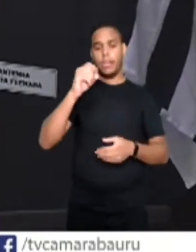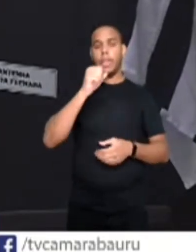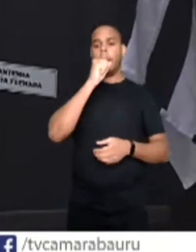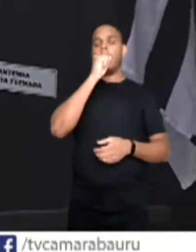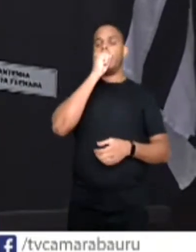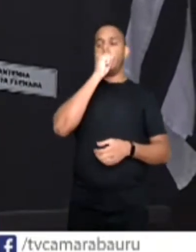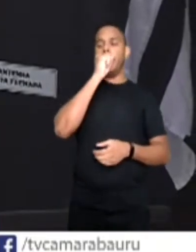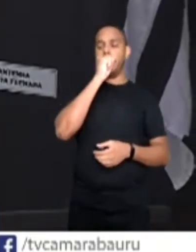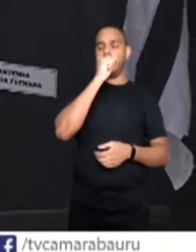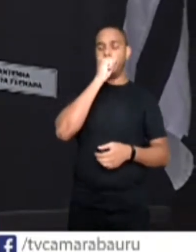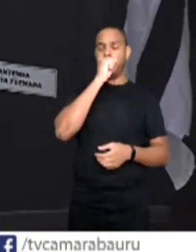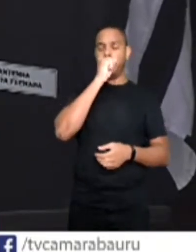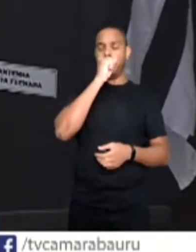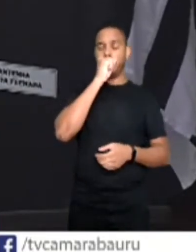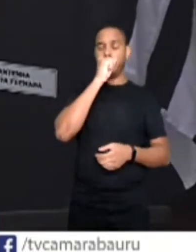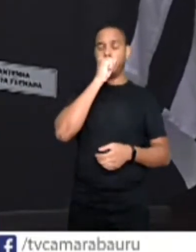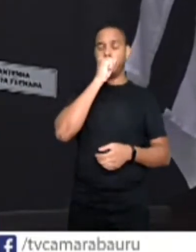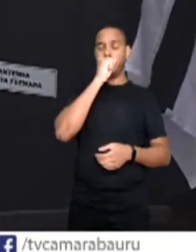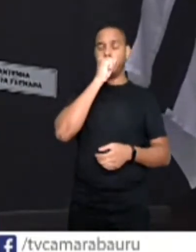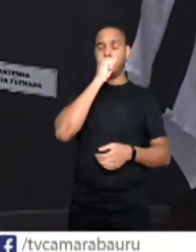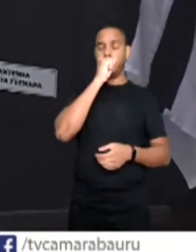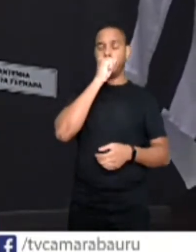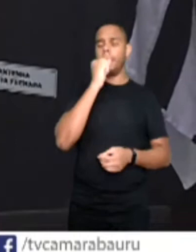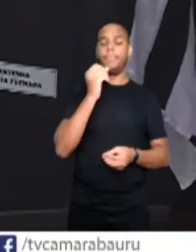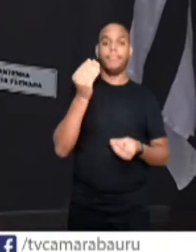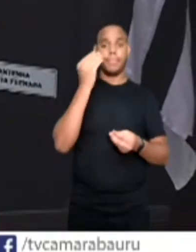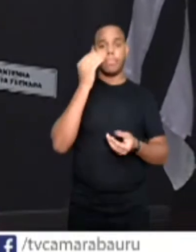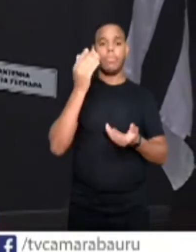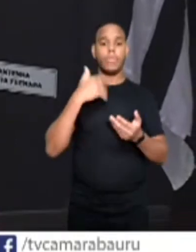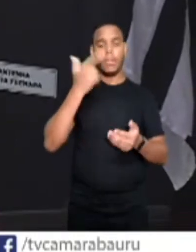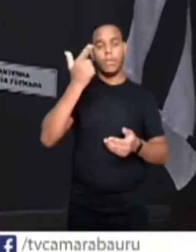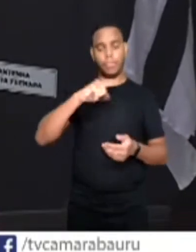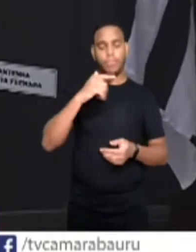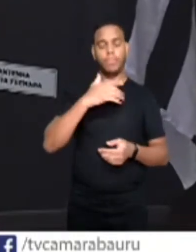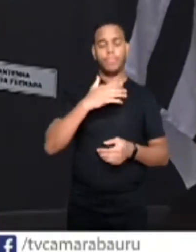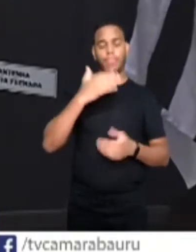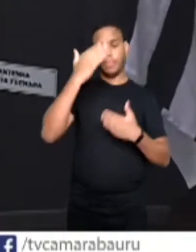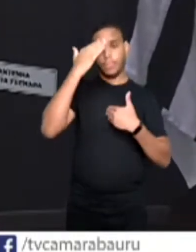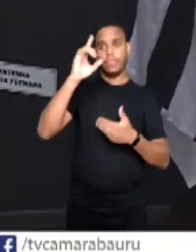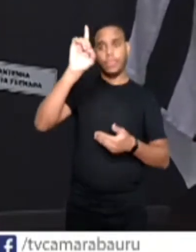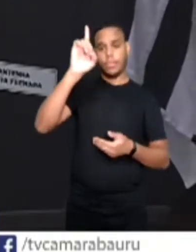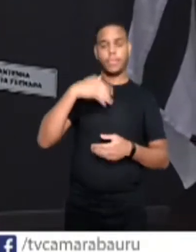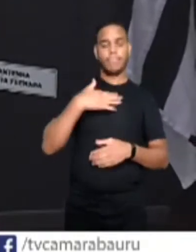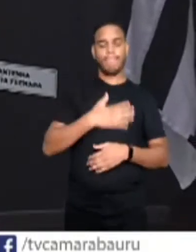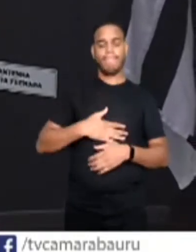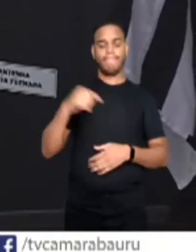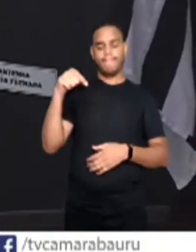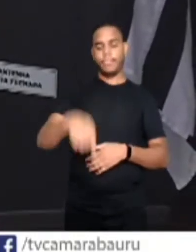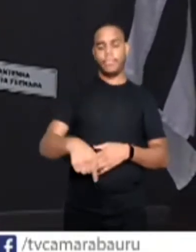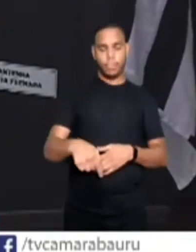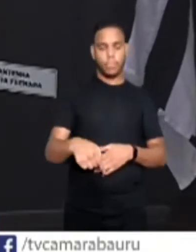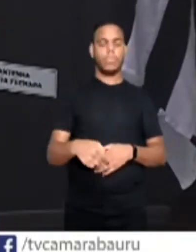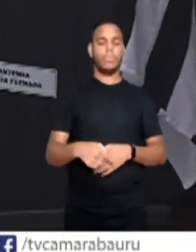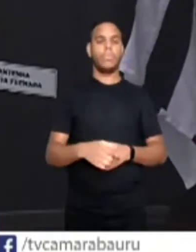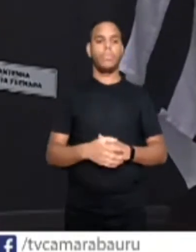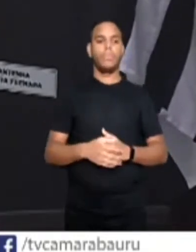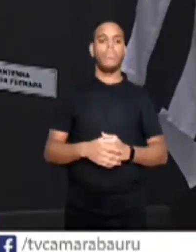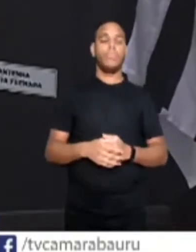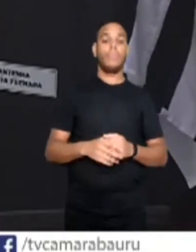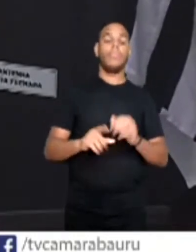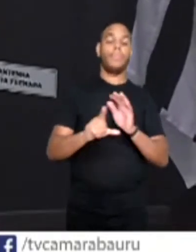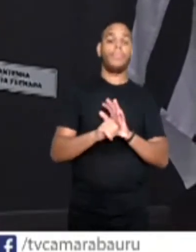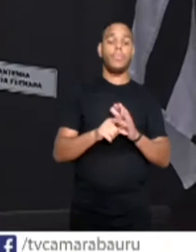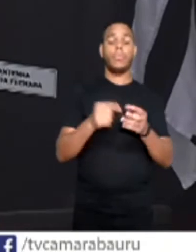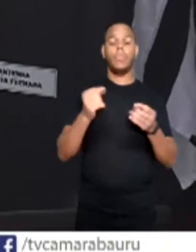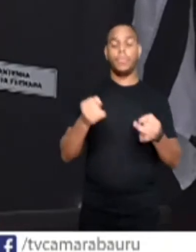nos concedendo, mais uma satisfação de estar aqui nessa sessão legislativa, do qual realmente nós